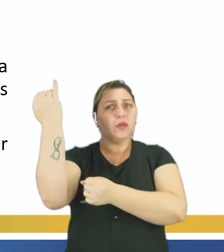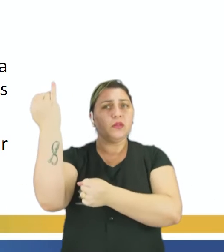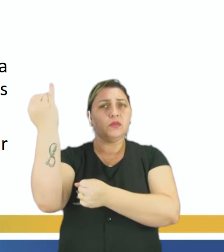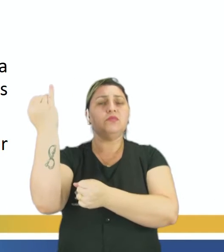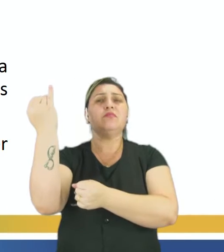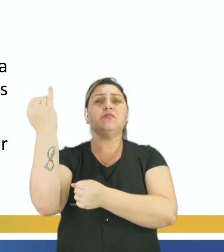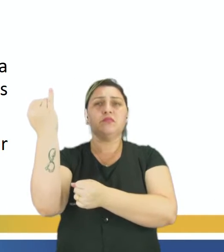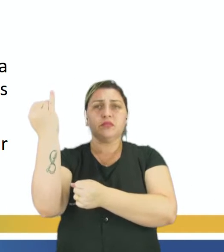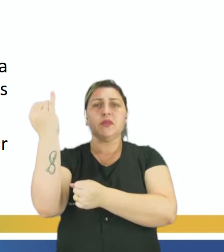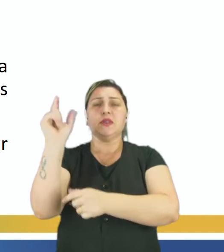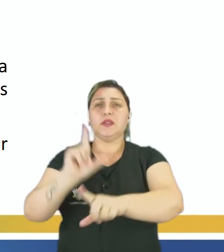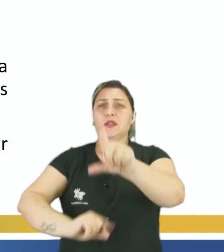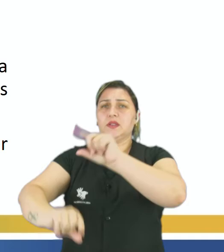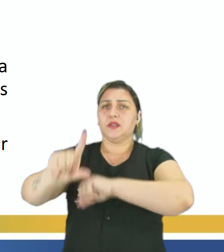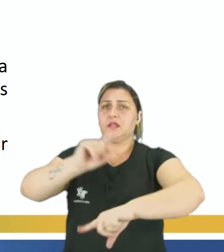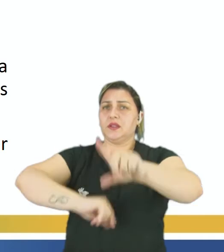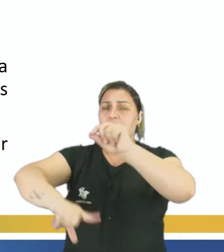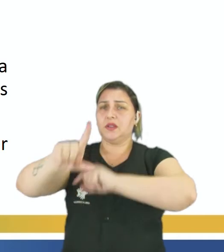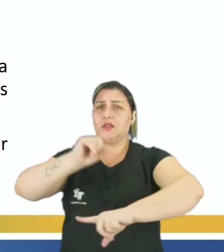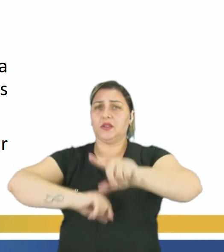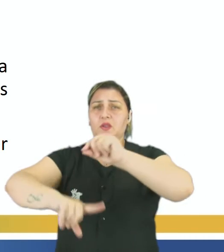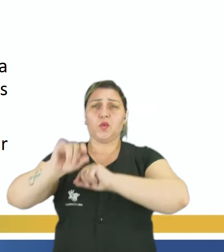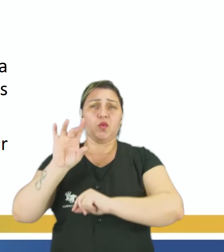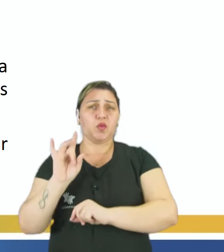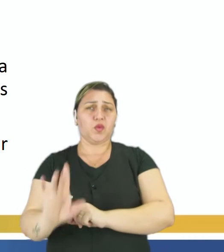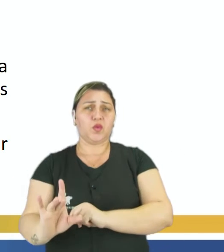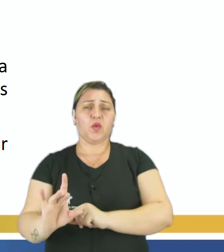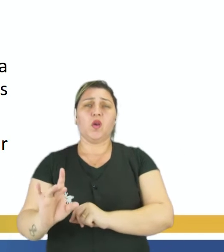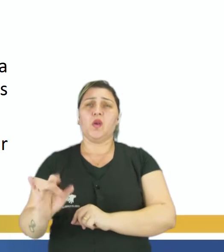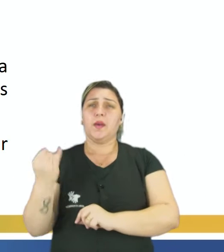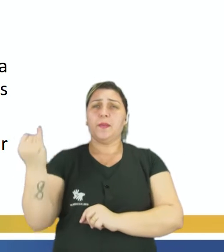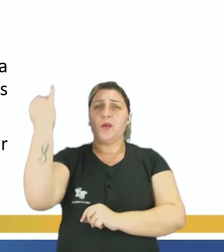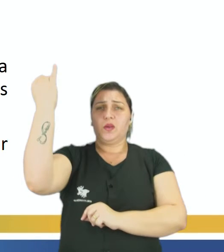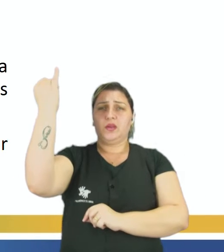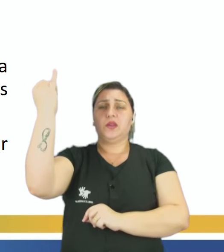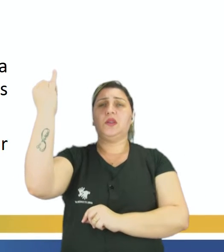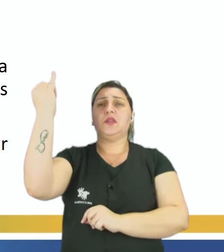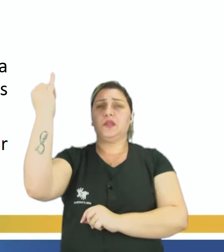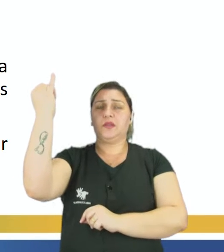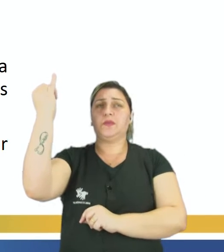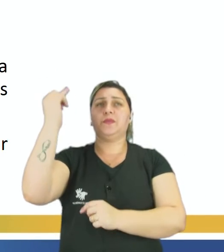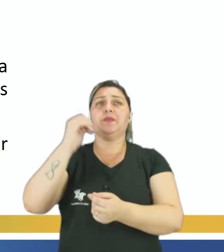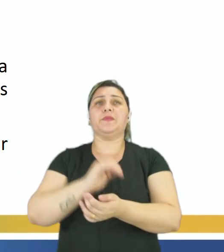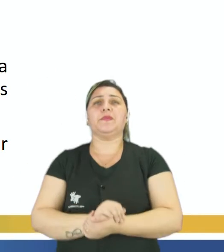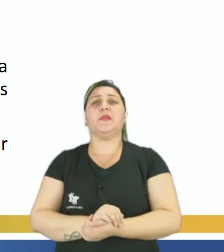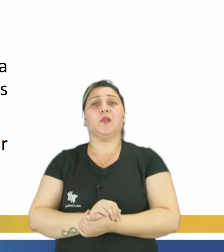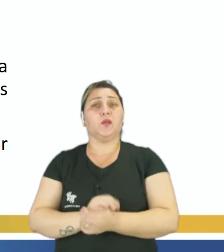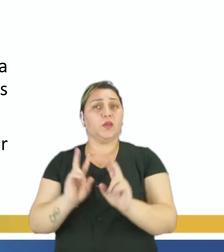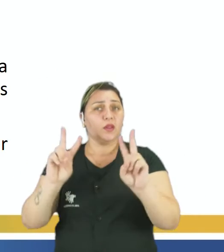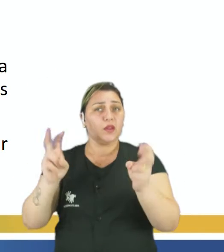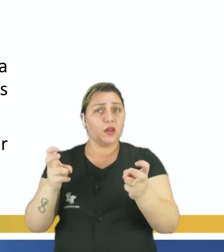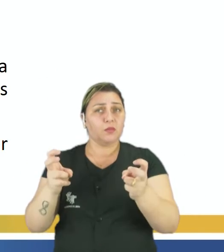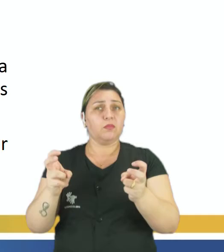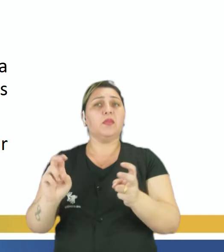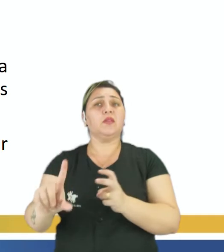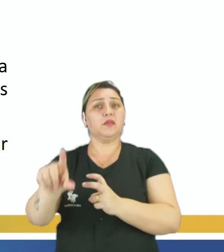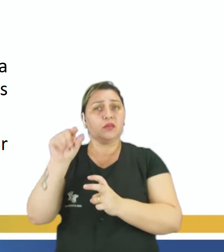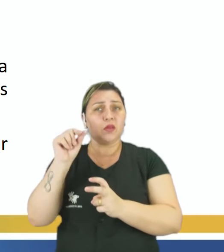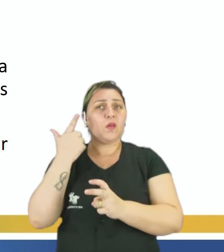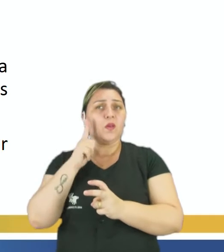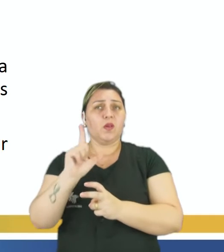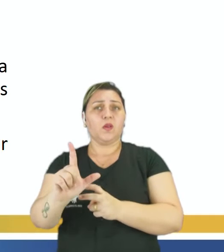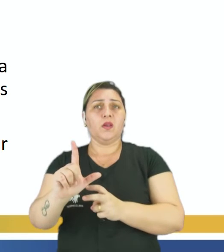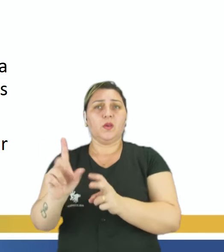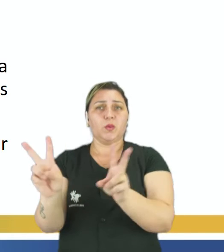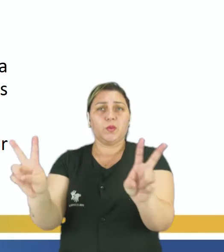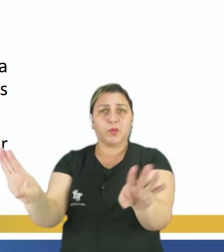importantes. Ser seletivo é você pegar apenas os pontos importantes e os pontos chaves daquele assunto para conseguir